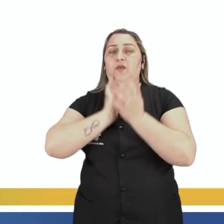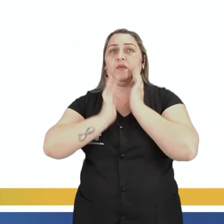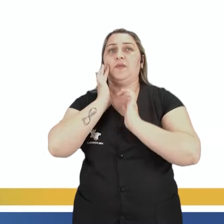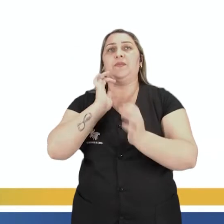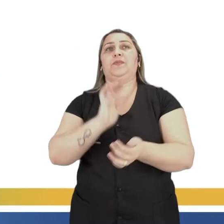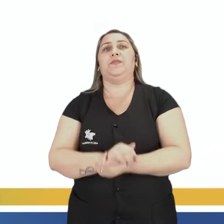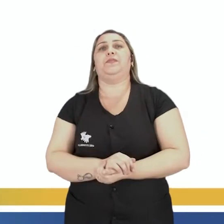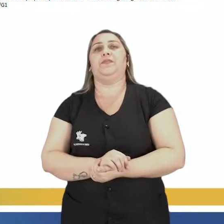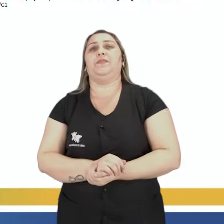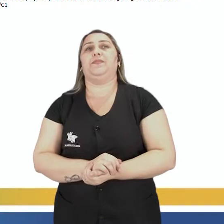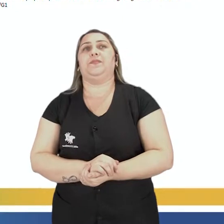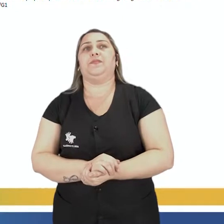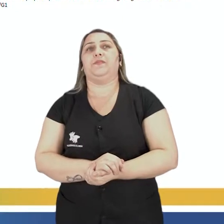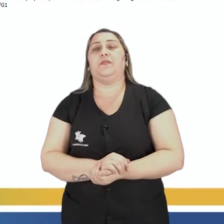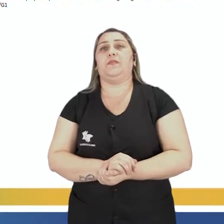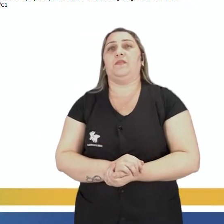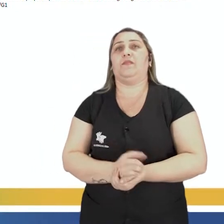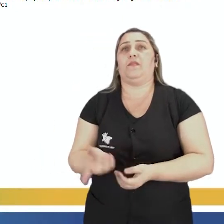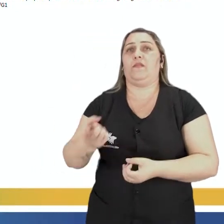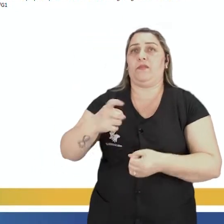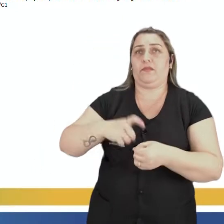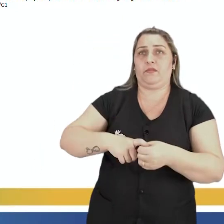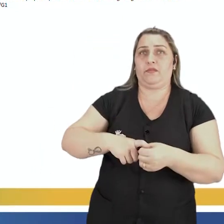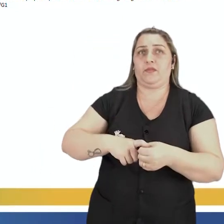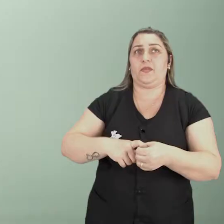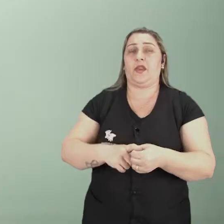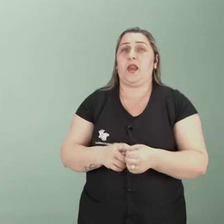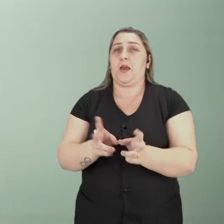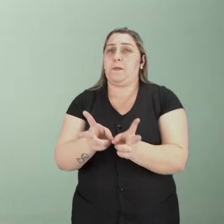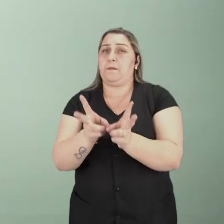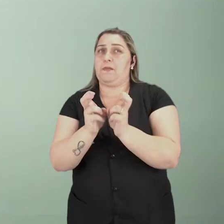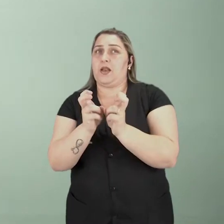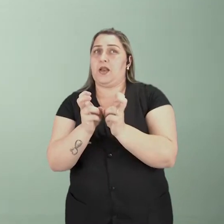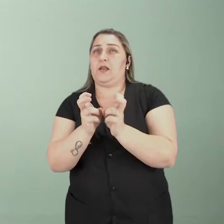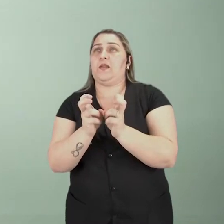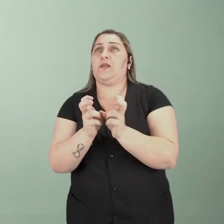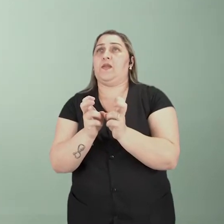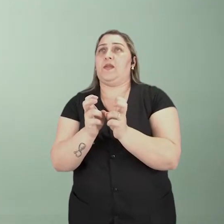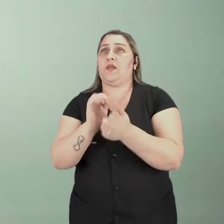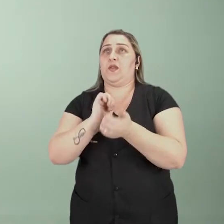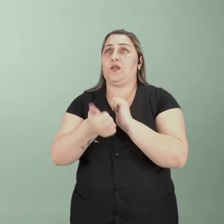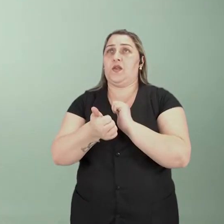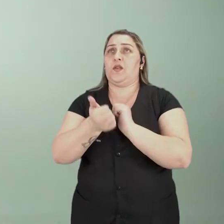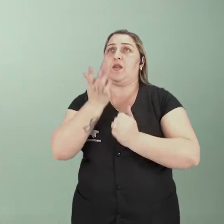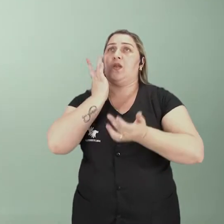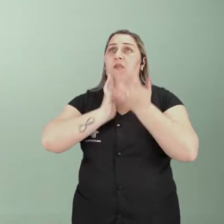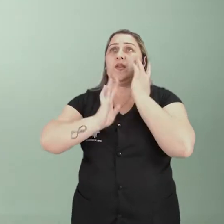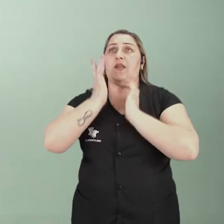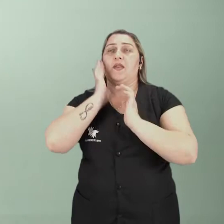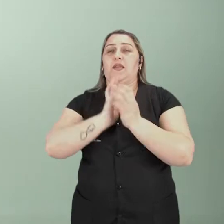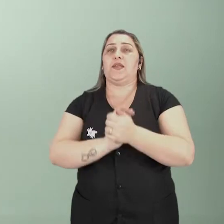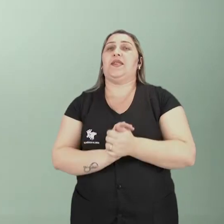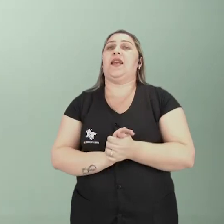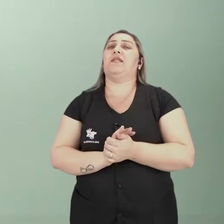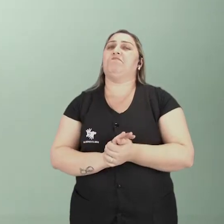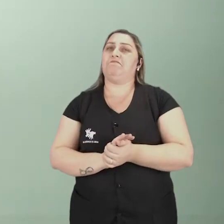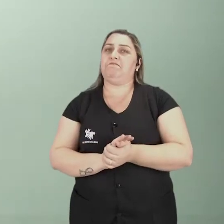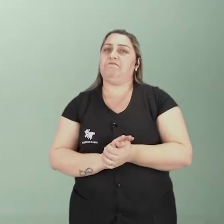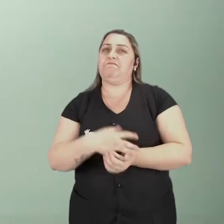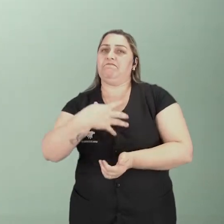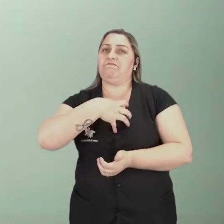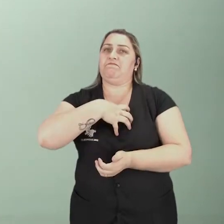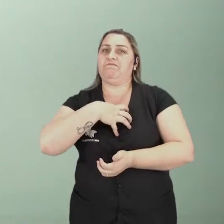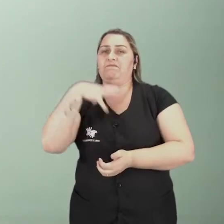teatro. Volte aqui comigo. Percebemos então que os jogos teatrais é essa maneira de